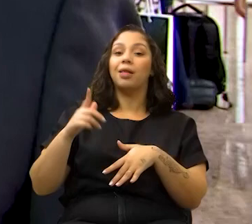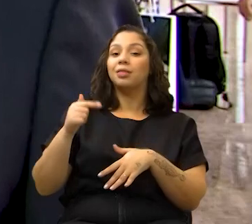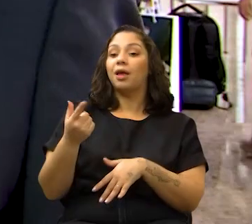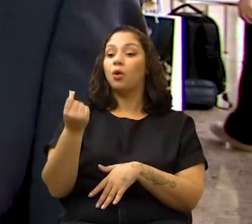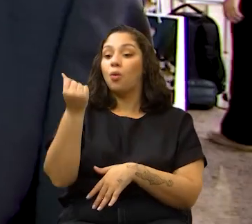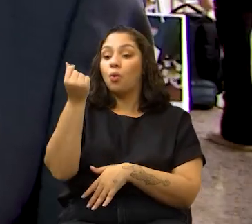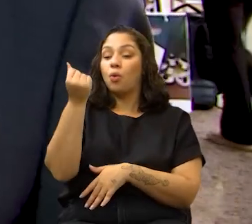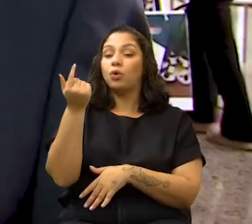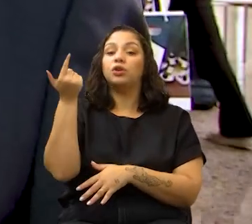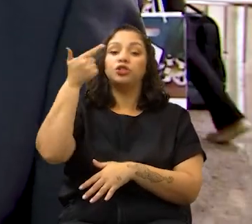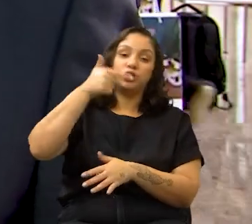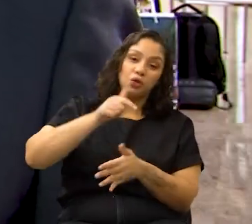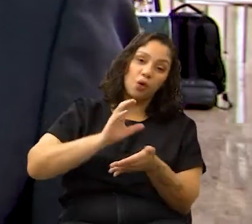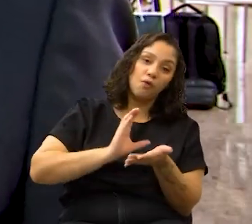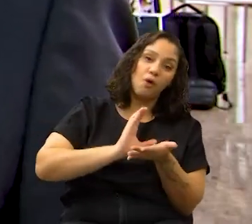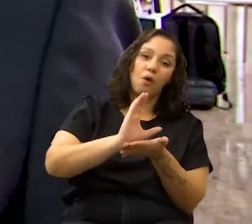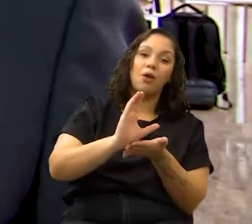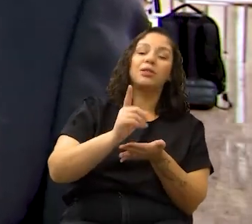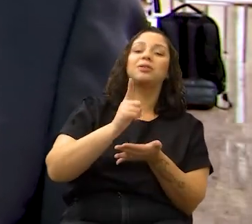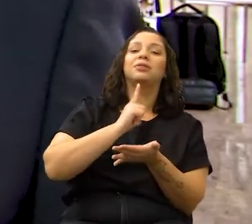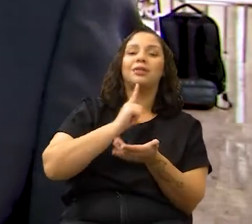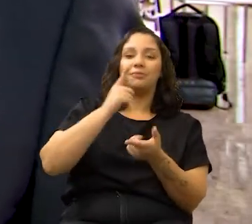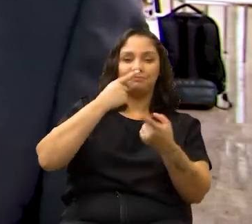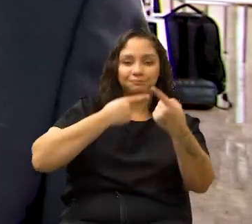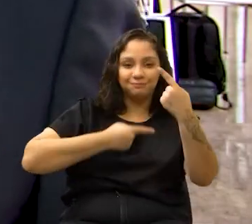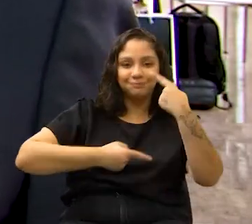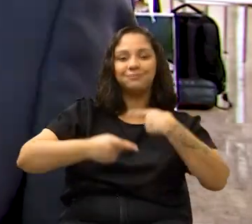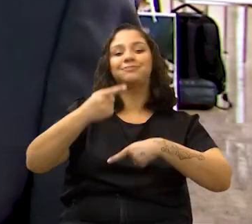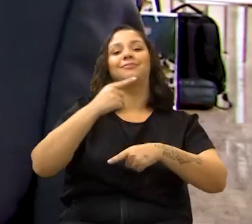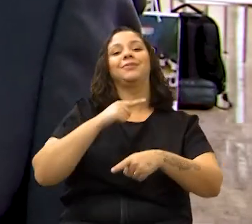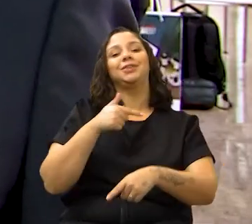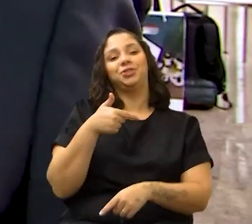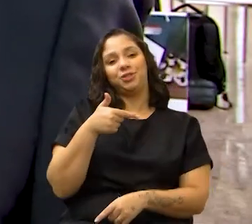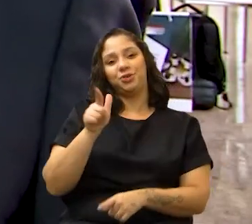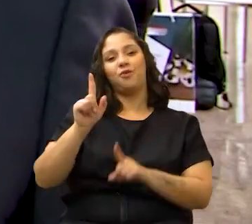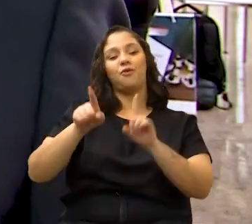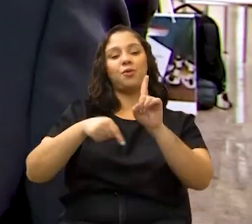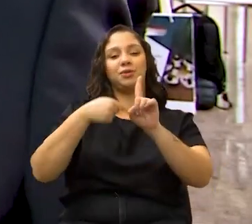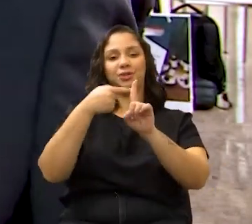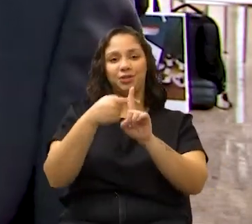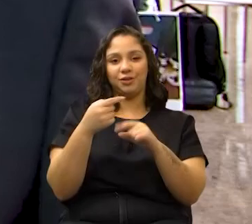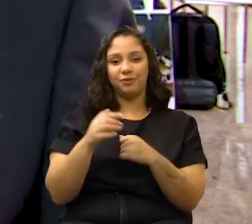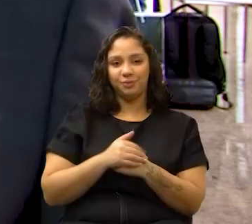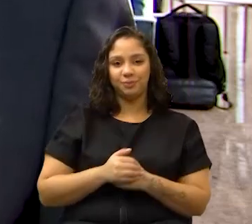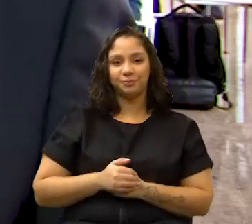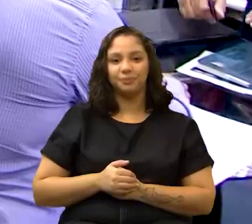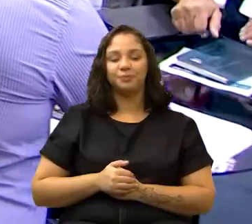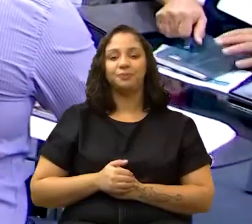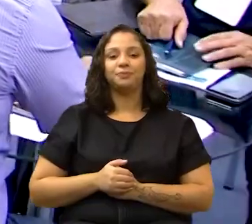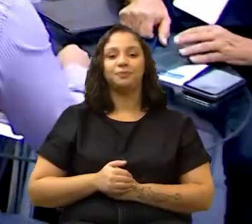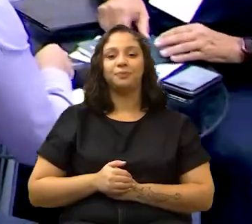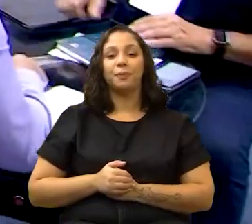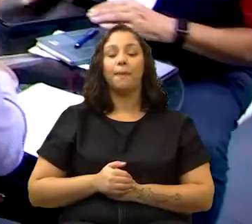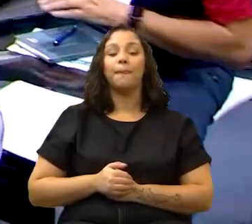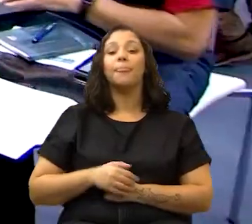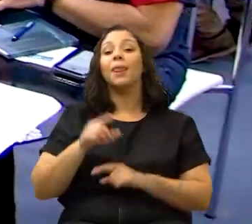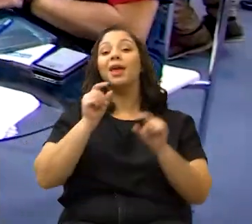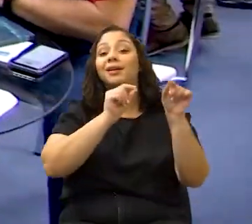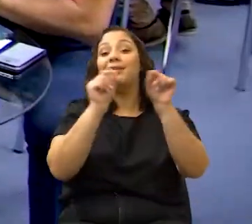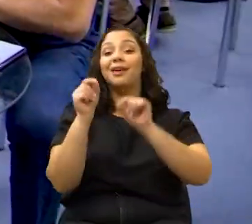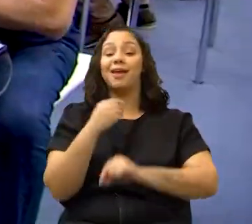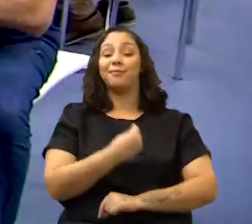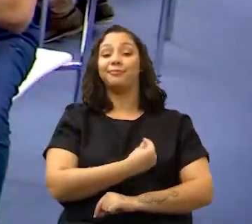o reinvestimento e torna toda a cadeia produtiva positiva, um círculo virtuoso. Quem esteve